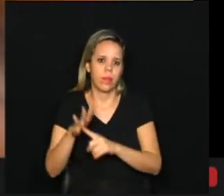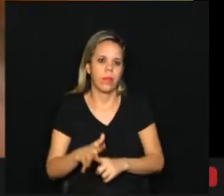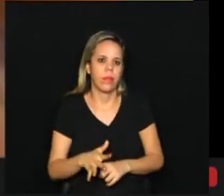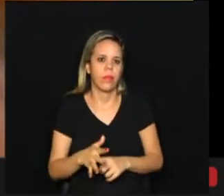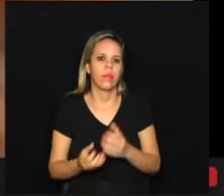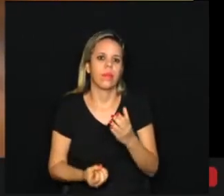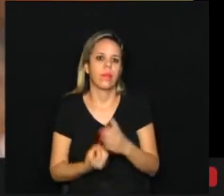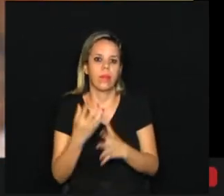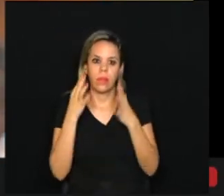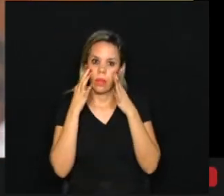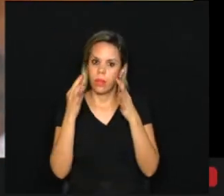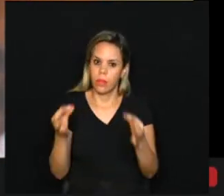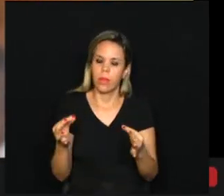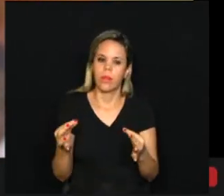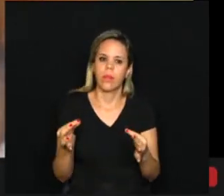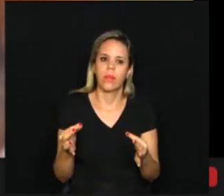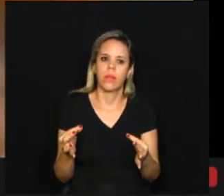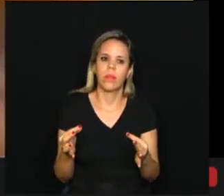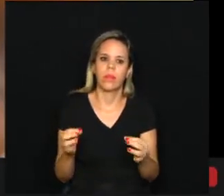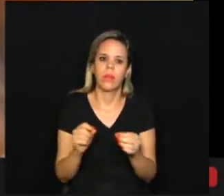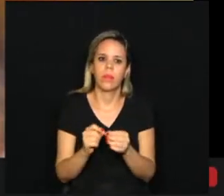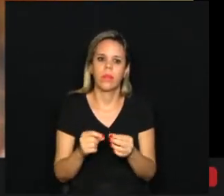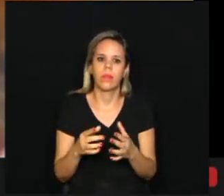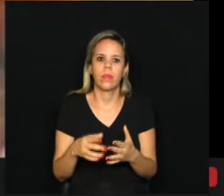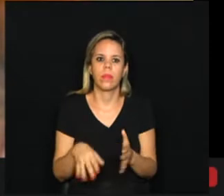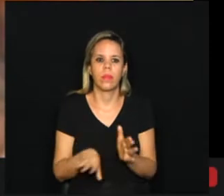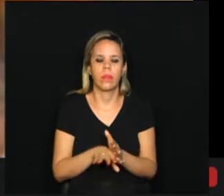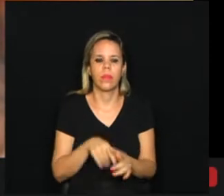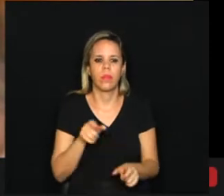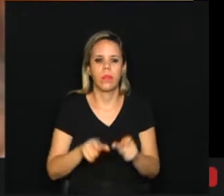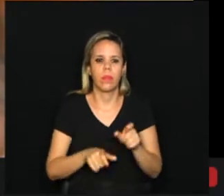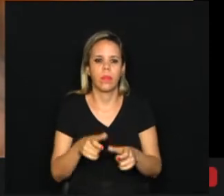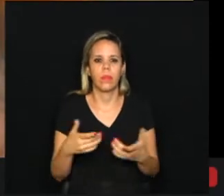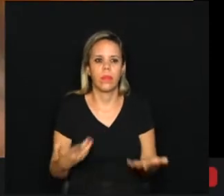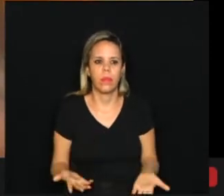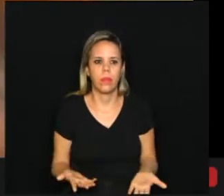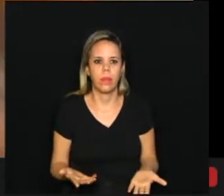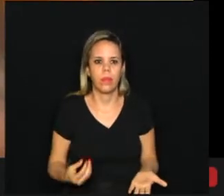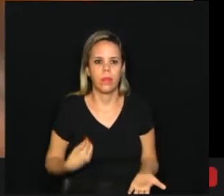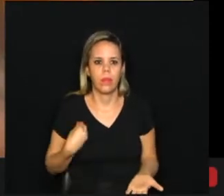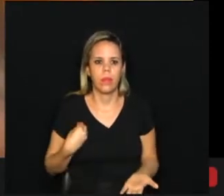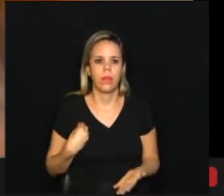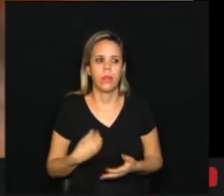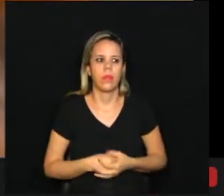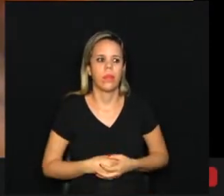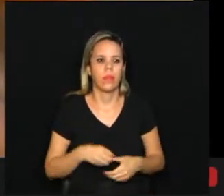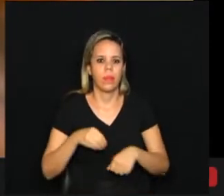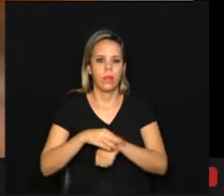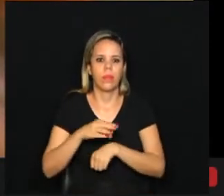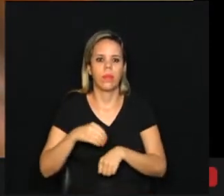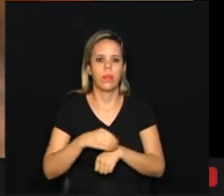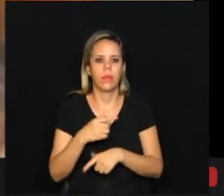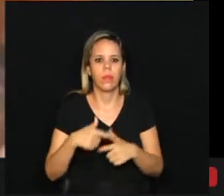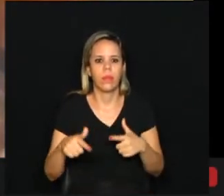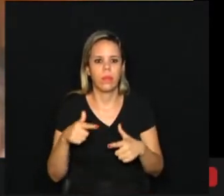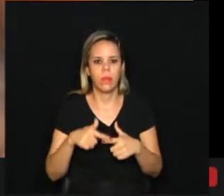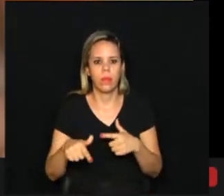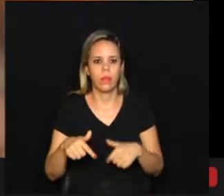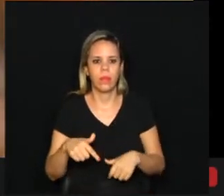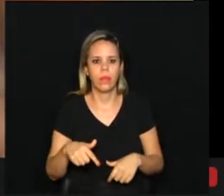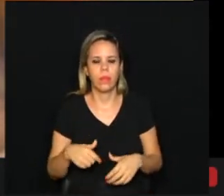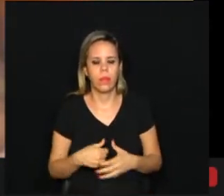vai ficar atenta e ela vai chamar a atenção de quem está reproduzindo essa